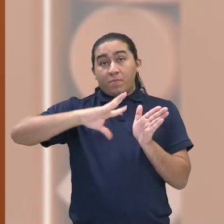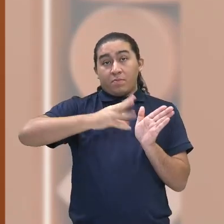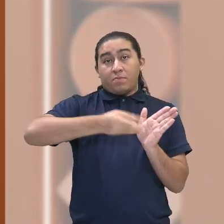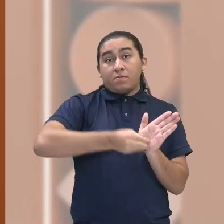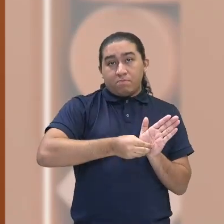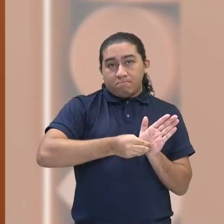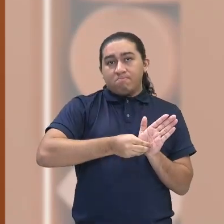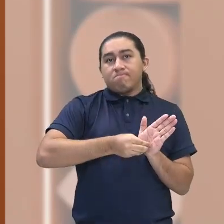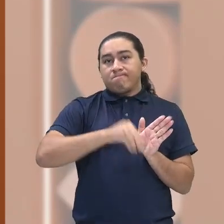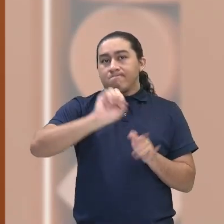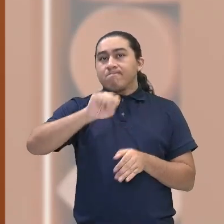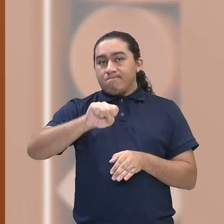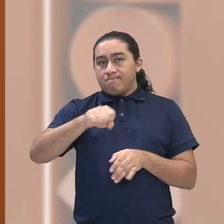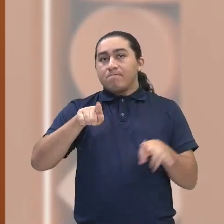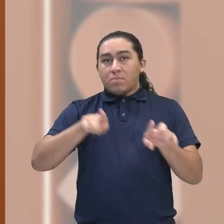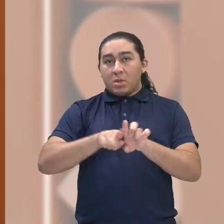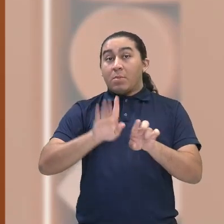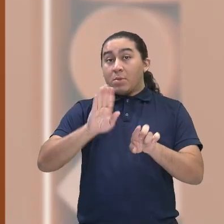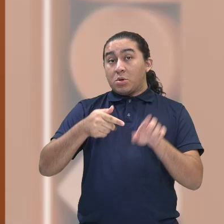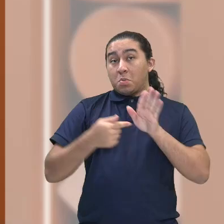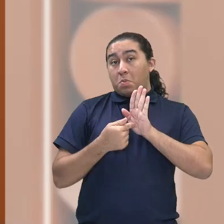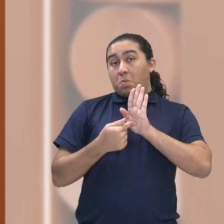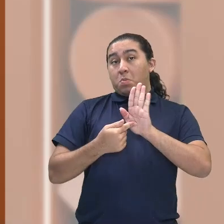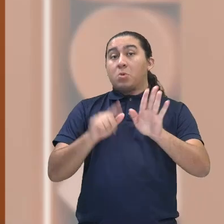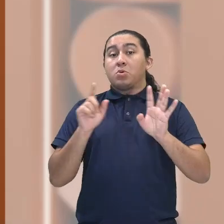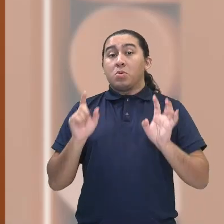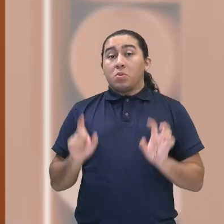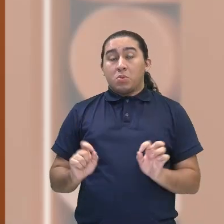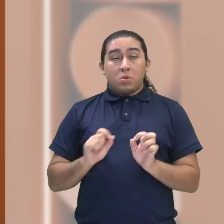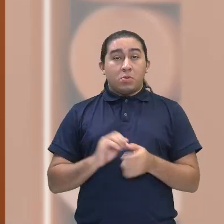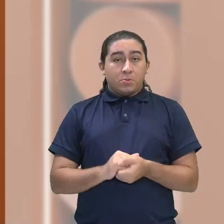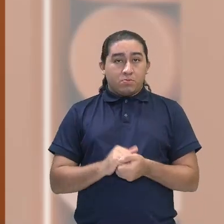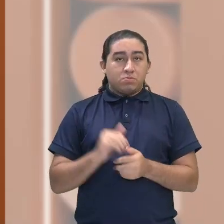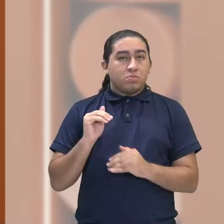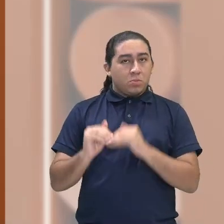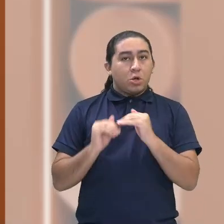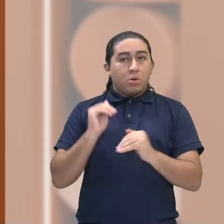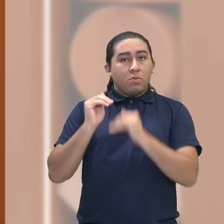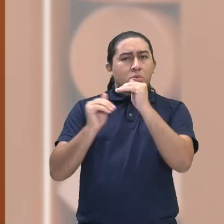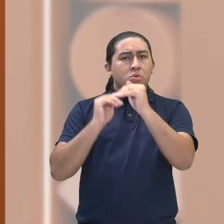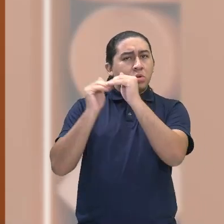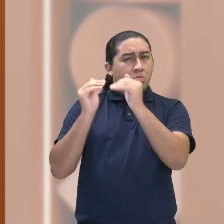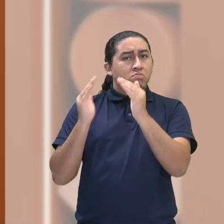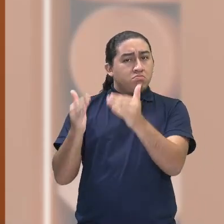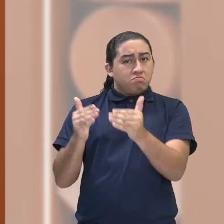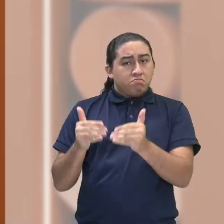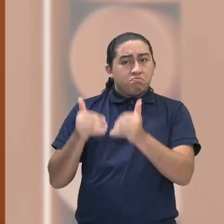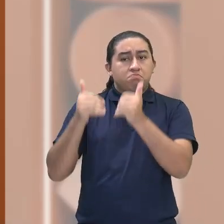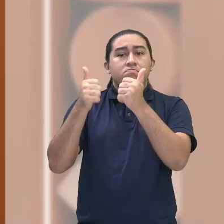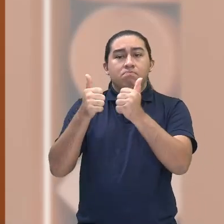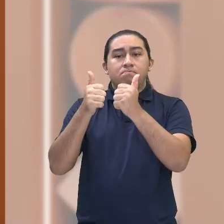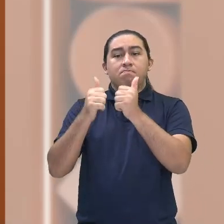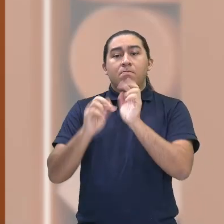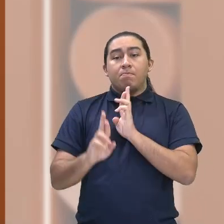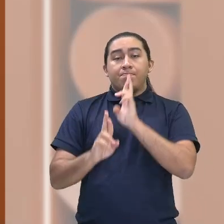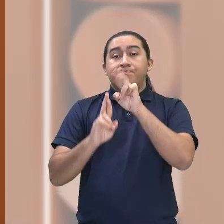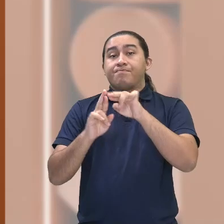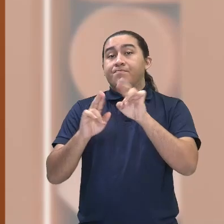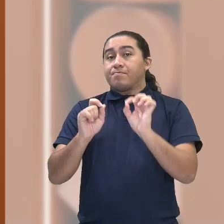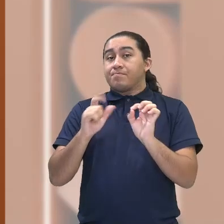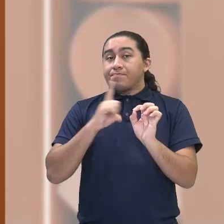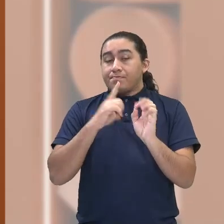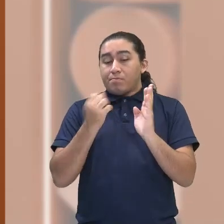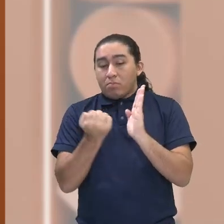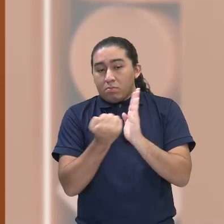sim, eles também já apresentavam uma evolução gigantesca em formas de